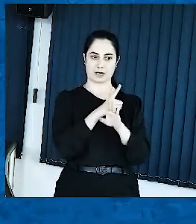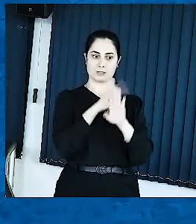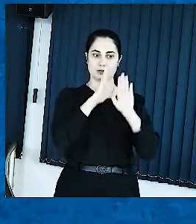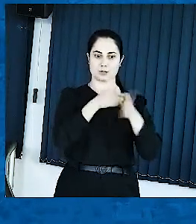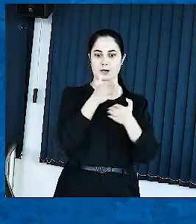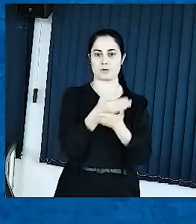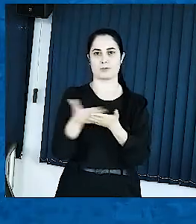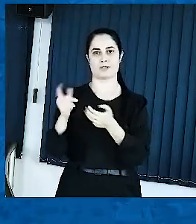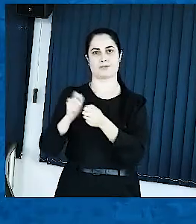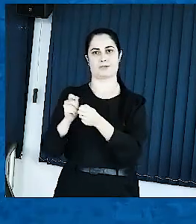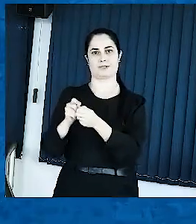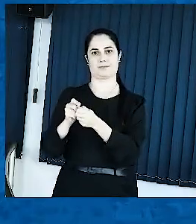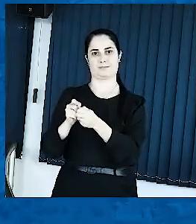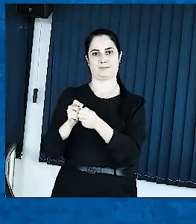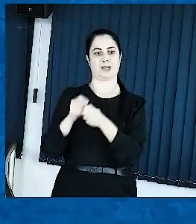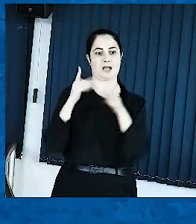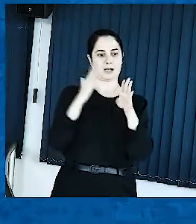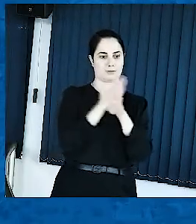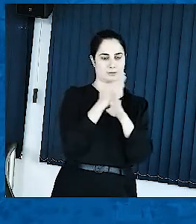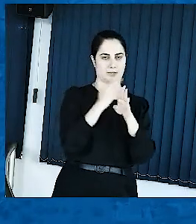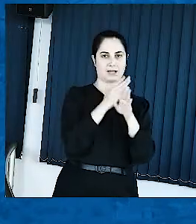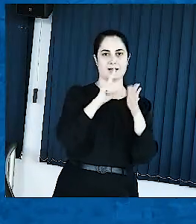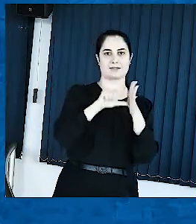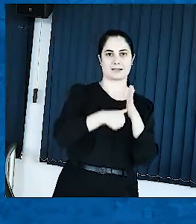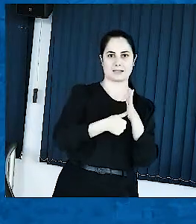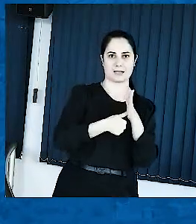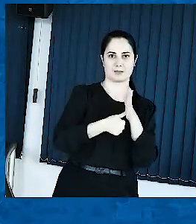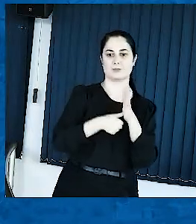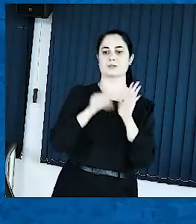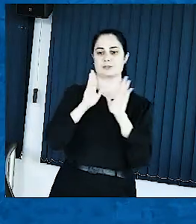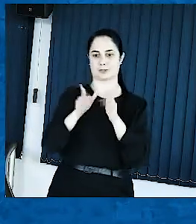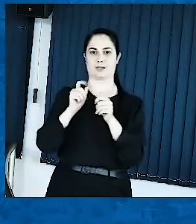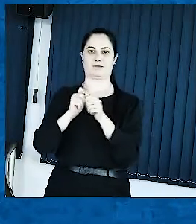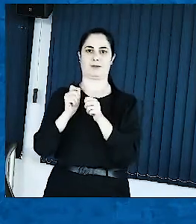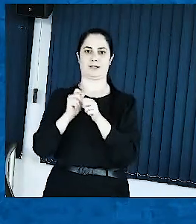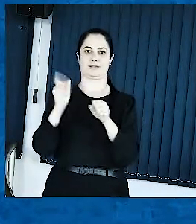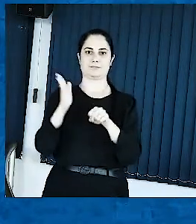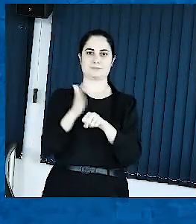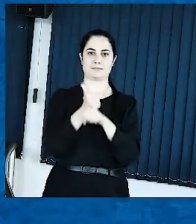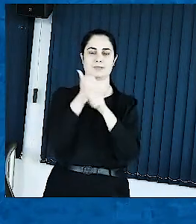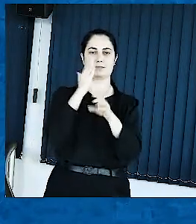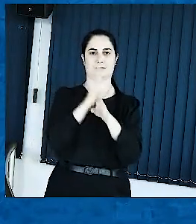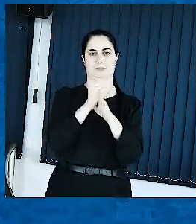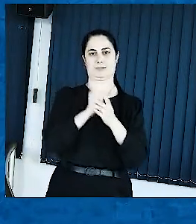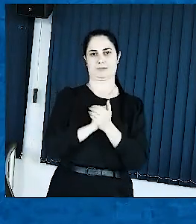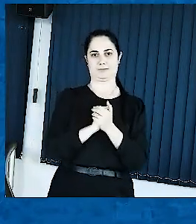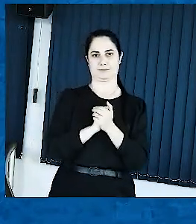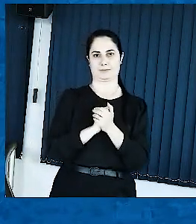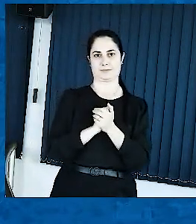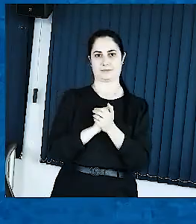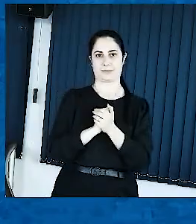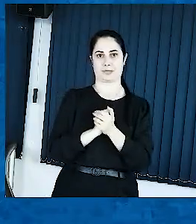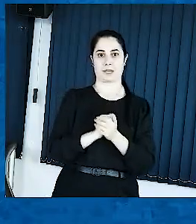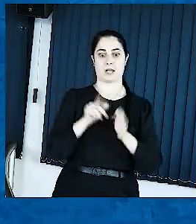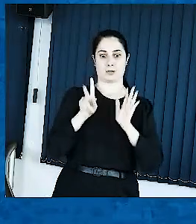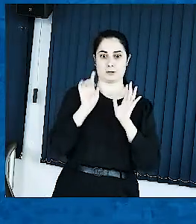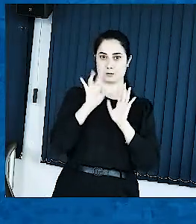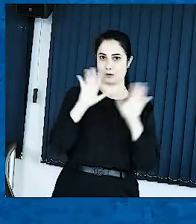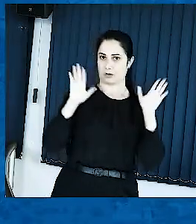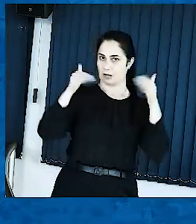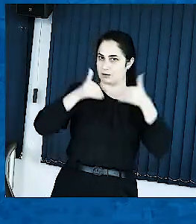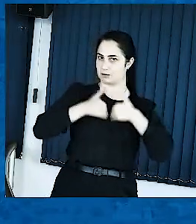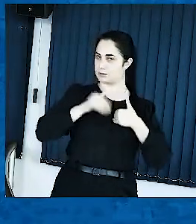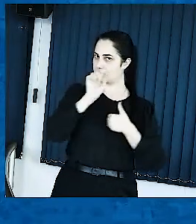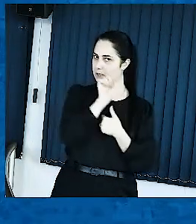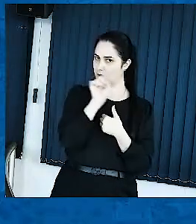cuidado imediato. Suspeitou, tem atraso, intervém. Intervenção precoce. E a ideia não é só para autismo